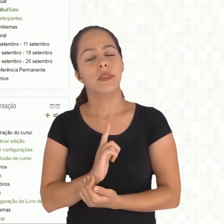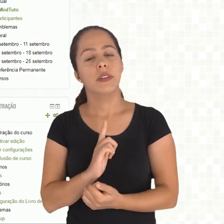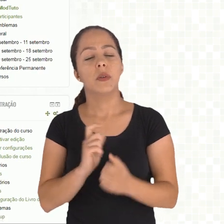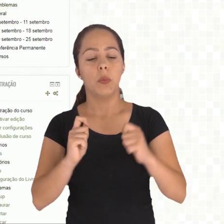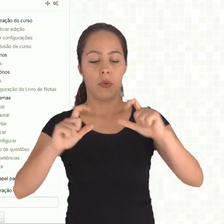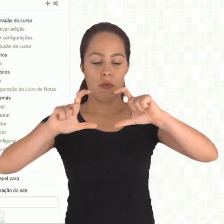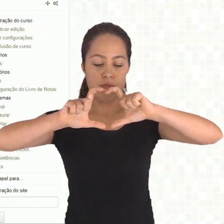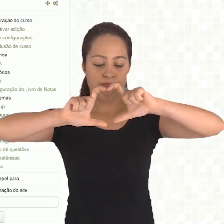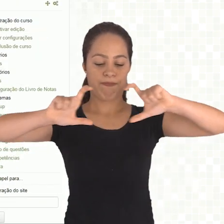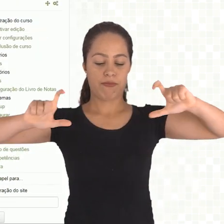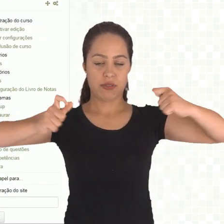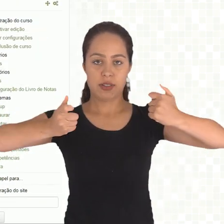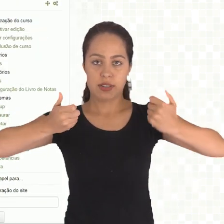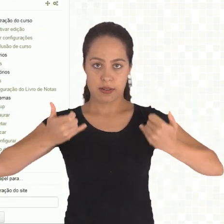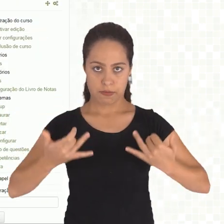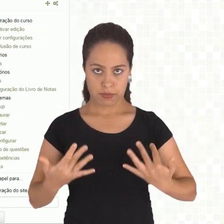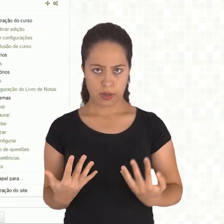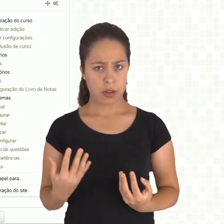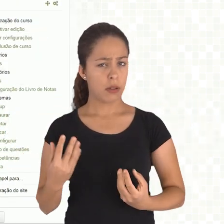colocar a descrição da Wiki.